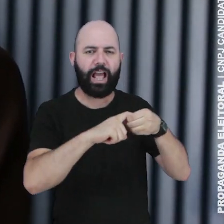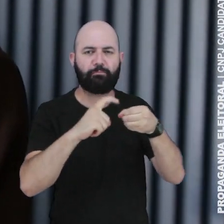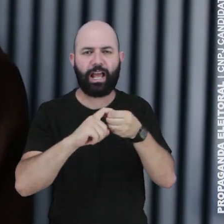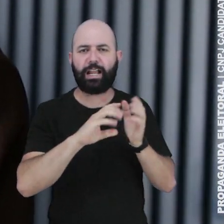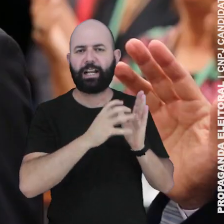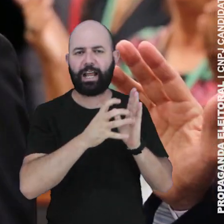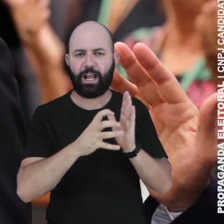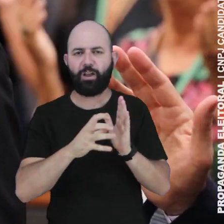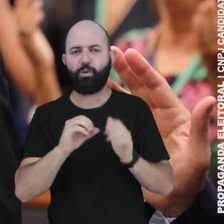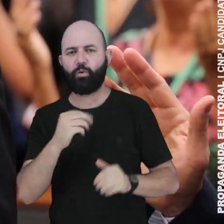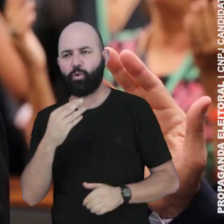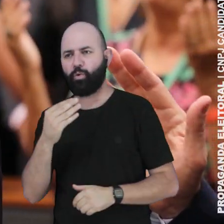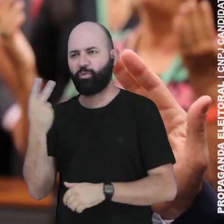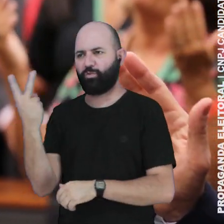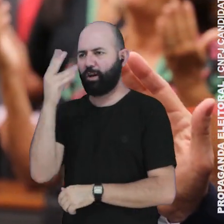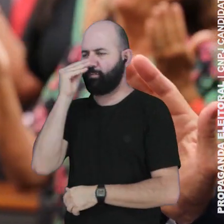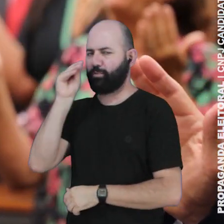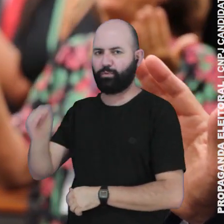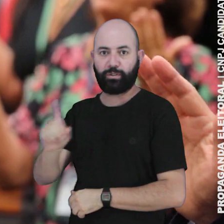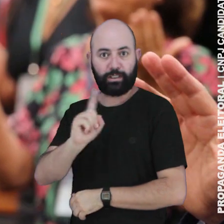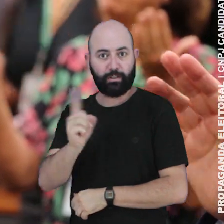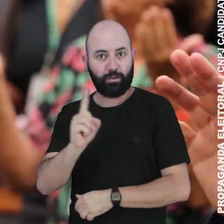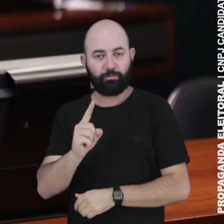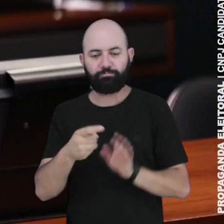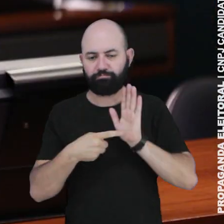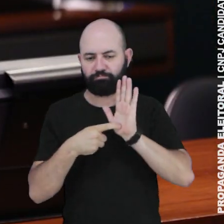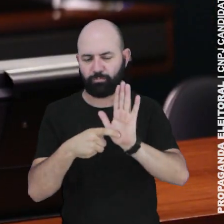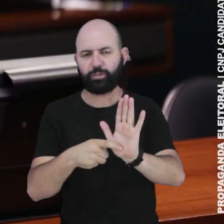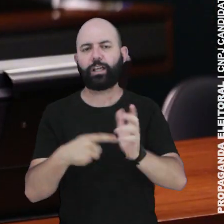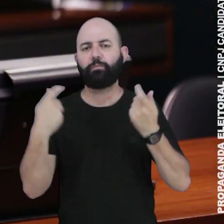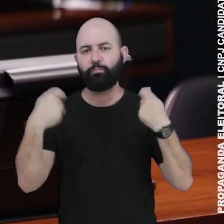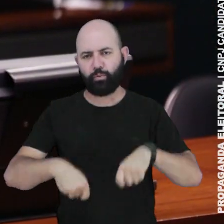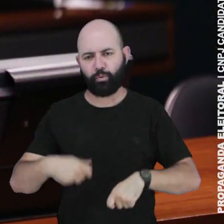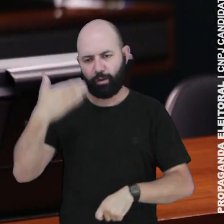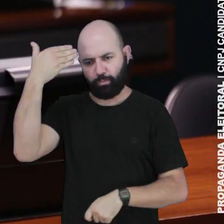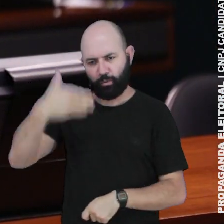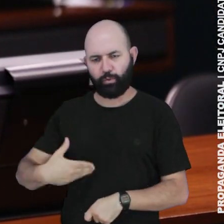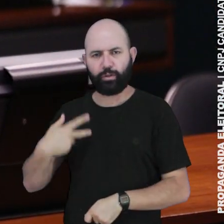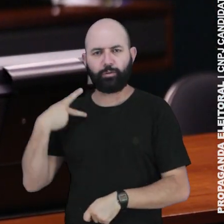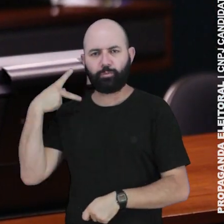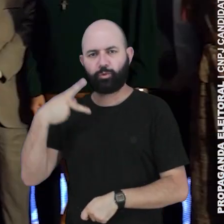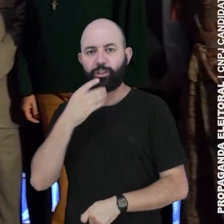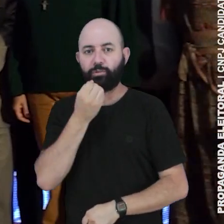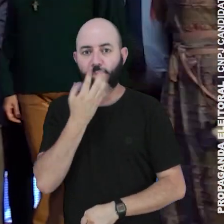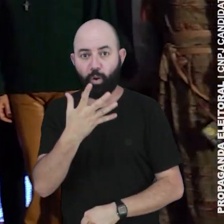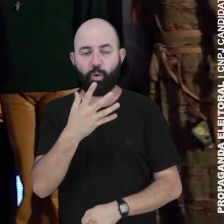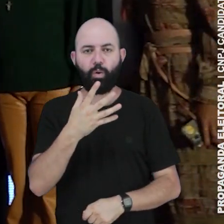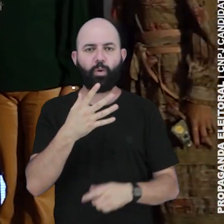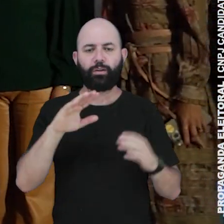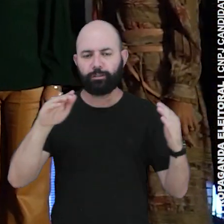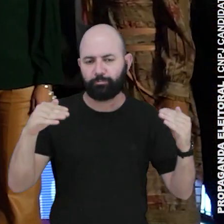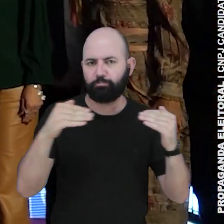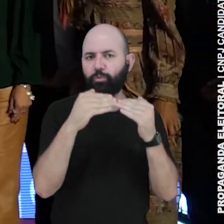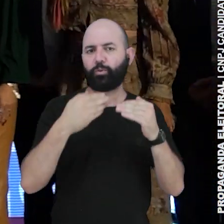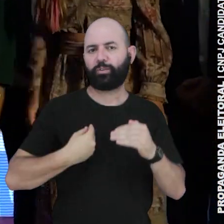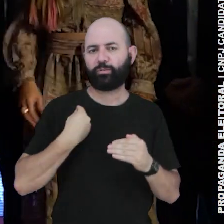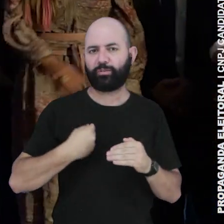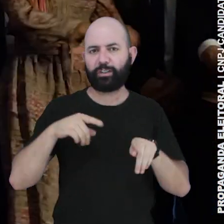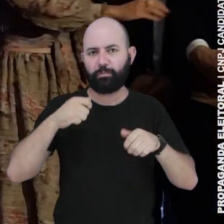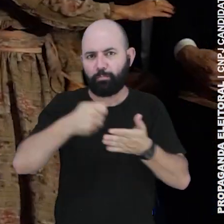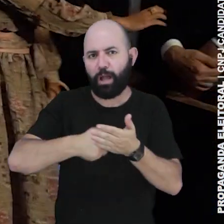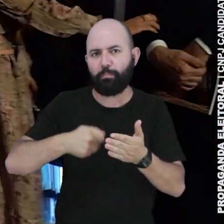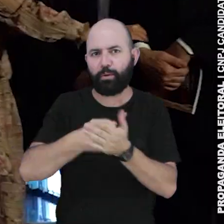sem conchavo, sem negar meus valores. Eu queria mostrar que dá para ser um político de bem, que defende a vida e